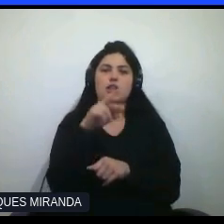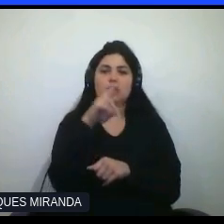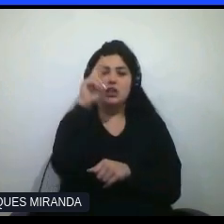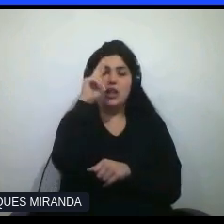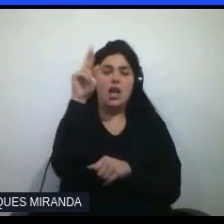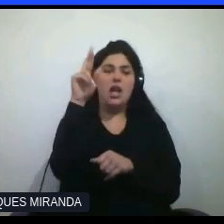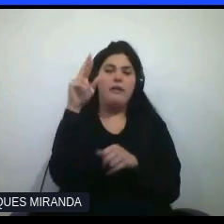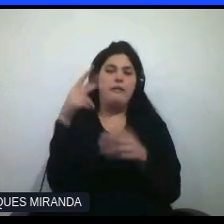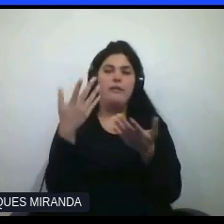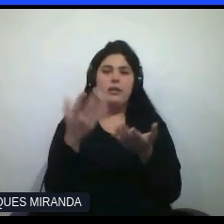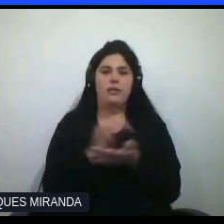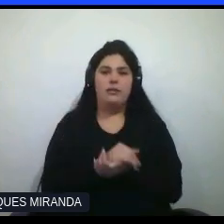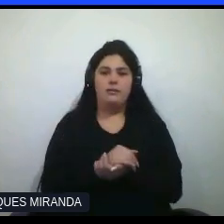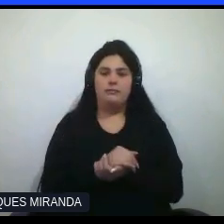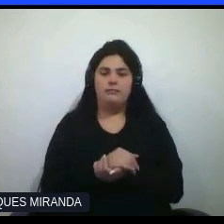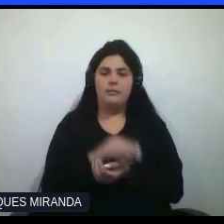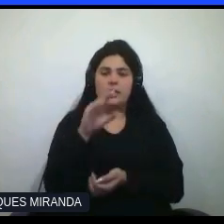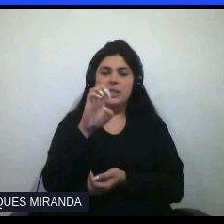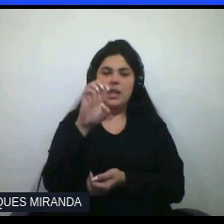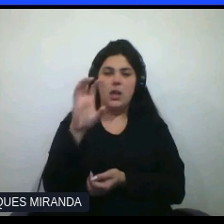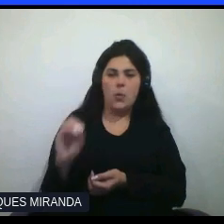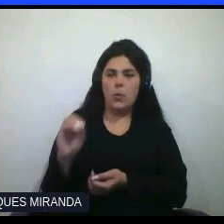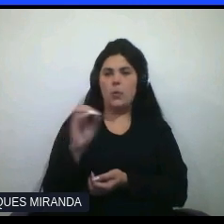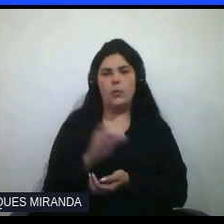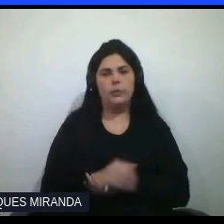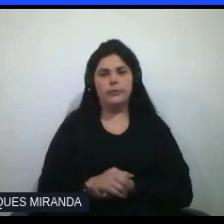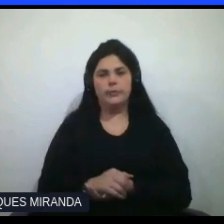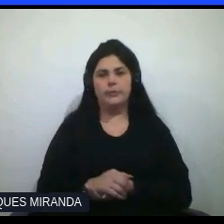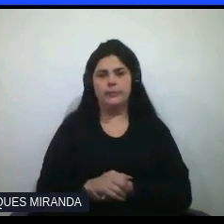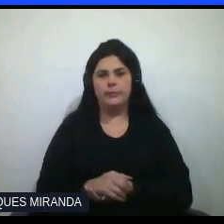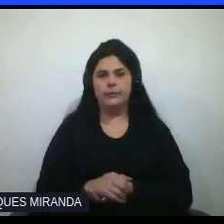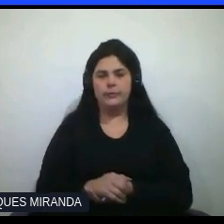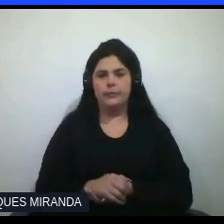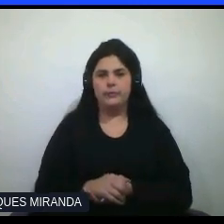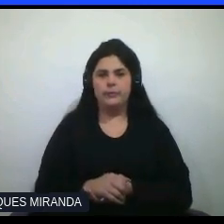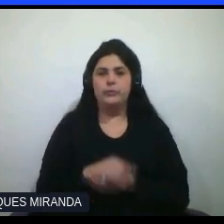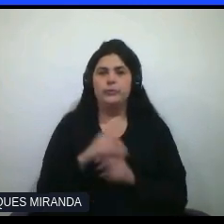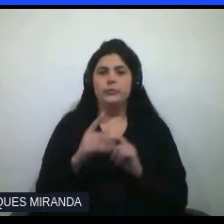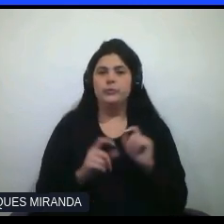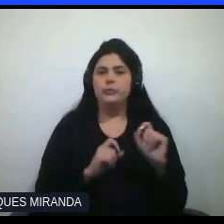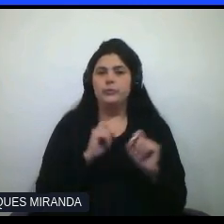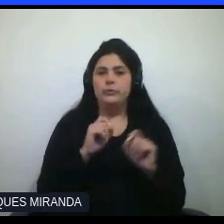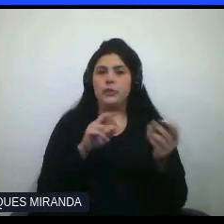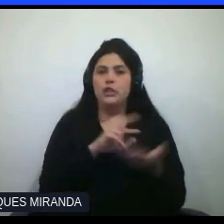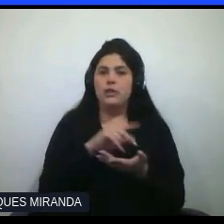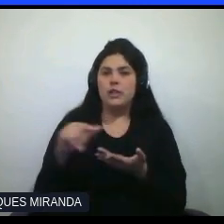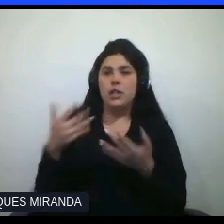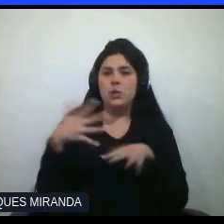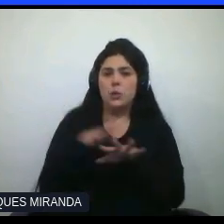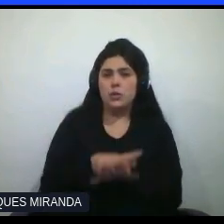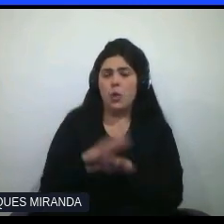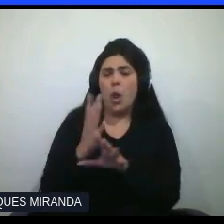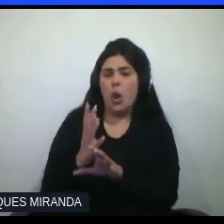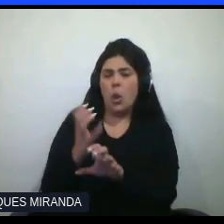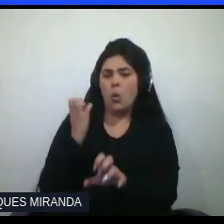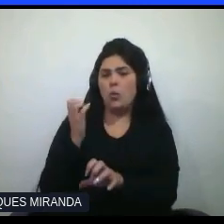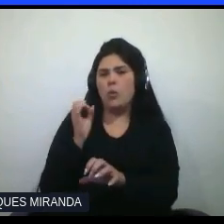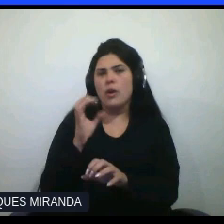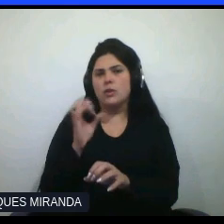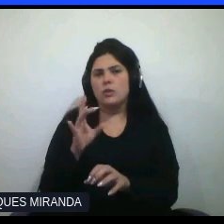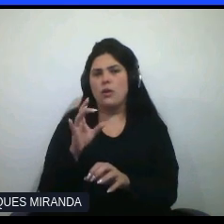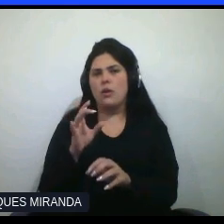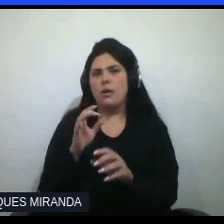né? CFOs, CEOs, CTOs, que é se diversidade e inclusão dá dinheiro ou se é só